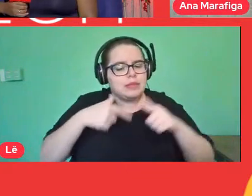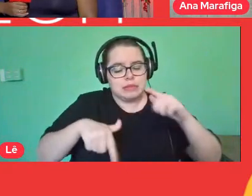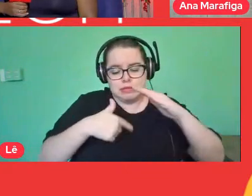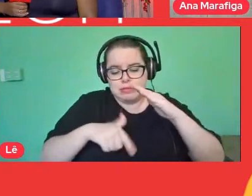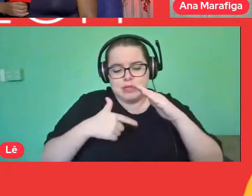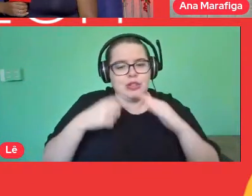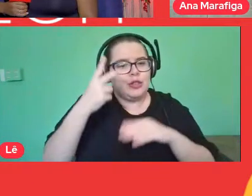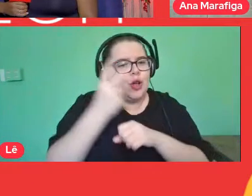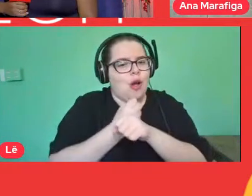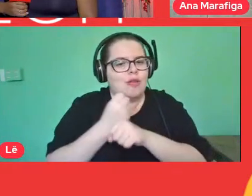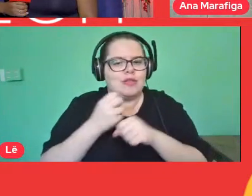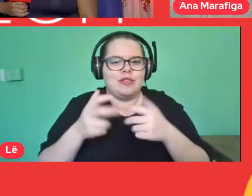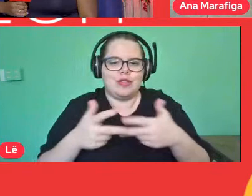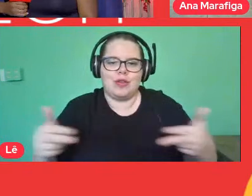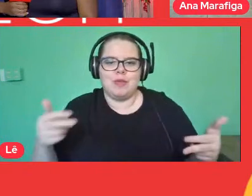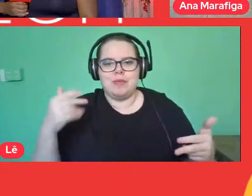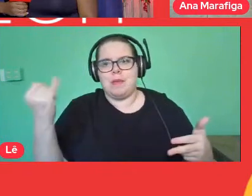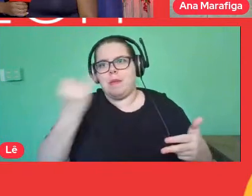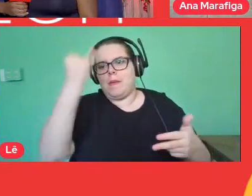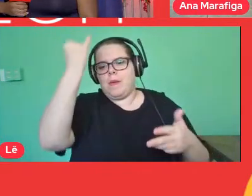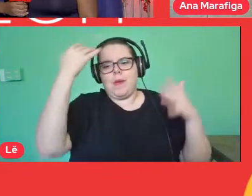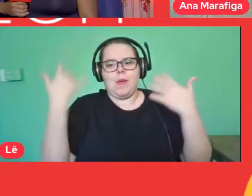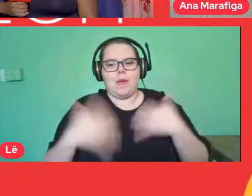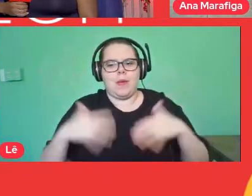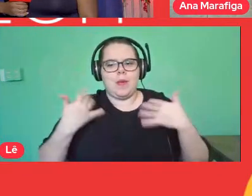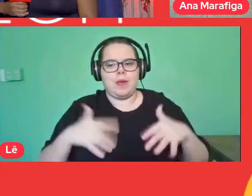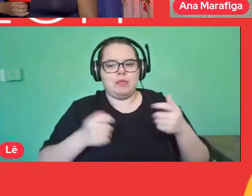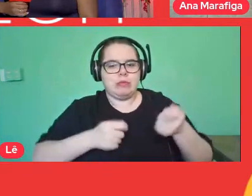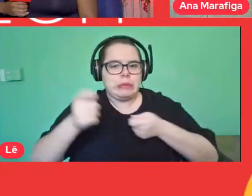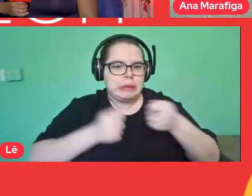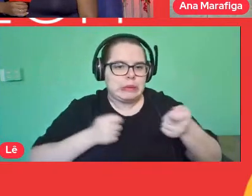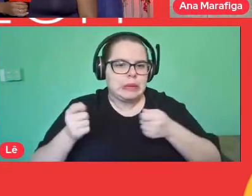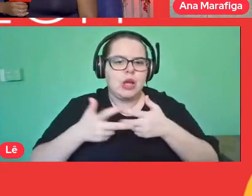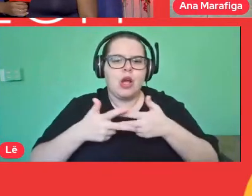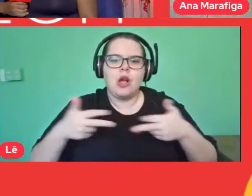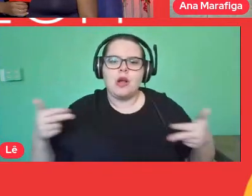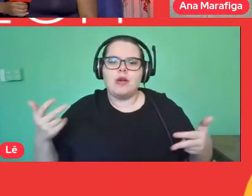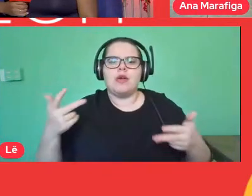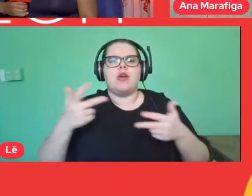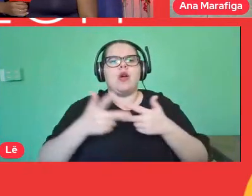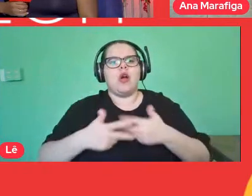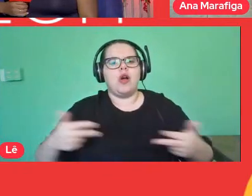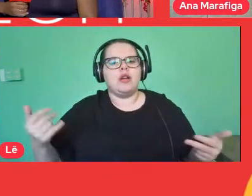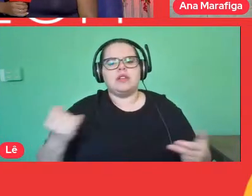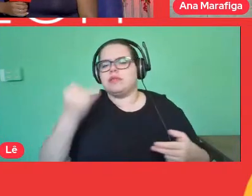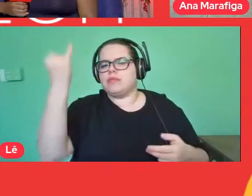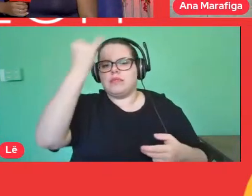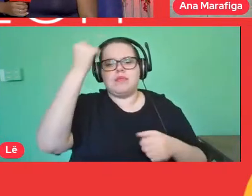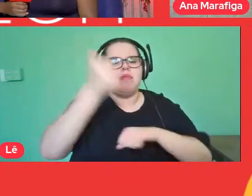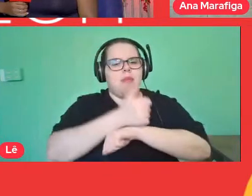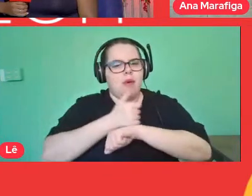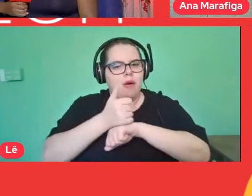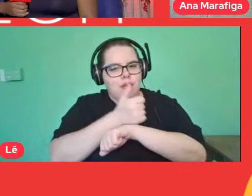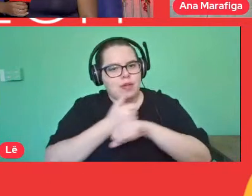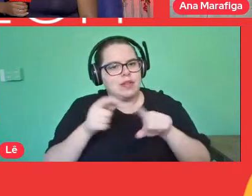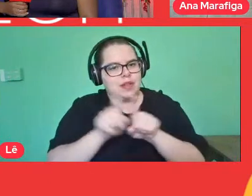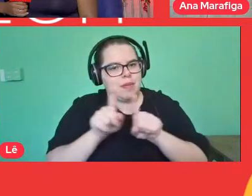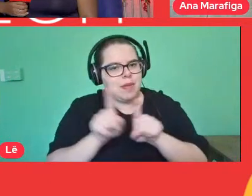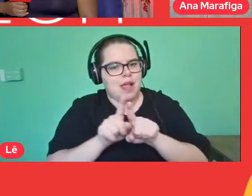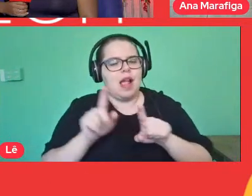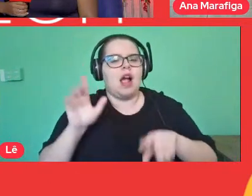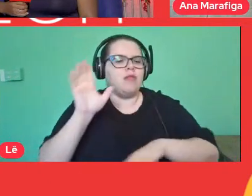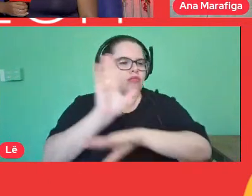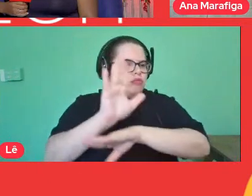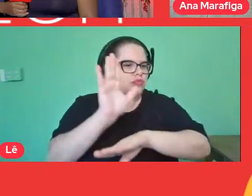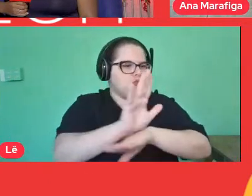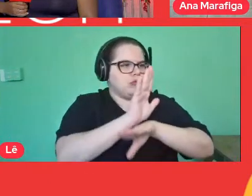coisas muito importantes. A gente fez coisas muito importantes de negócio, a gente fez coisas muito importantes profissionalmente, a gente ajudou